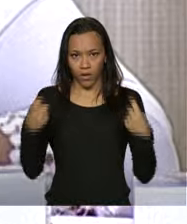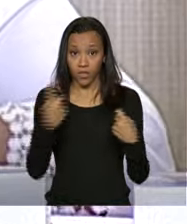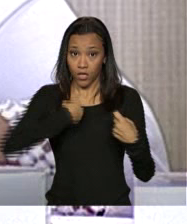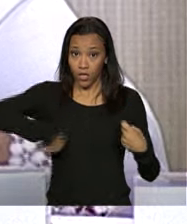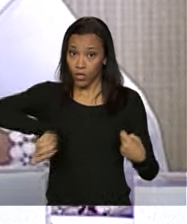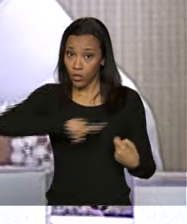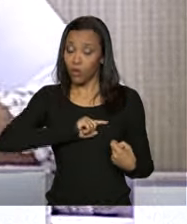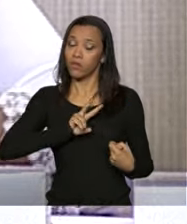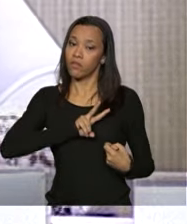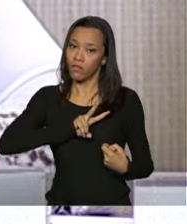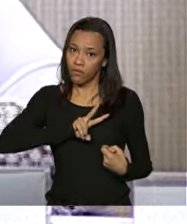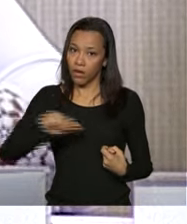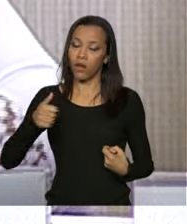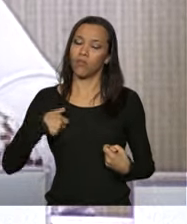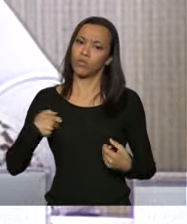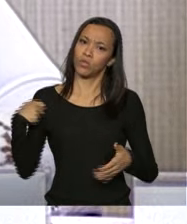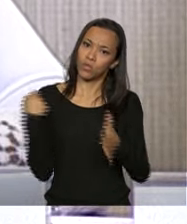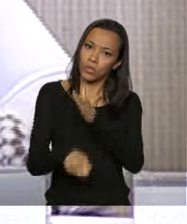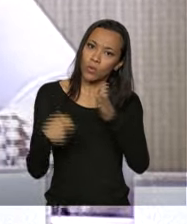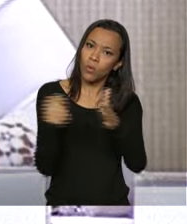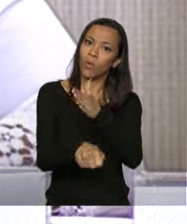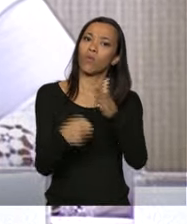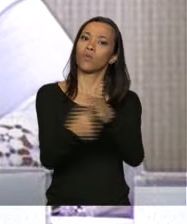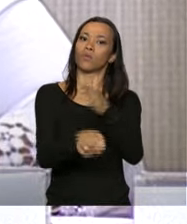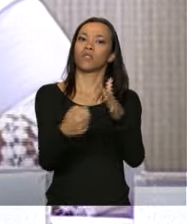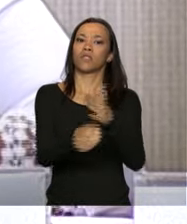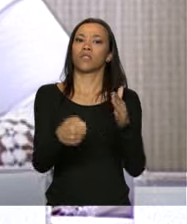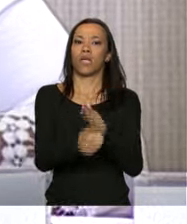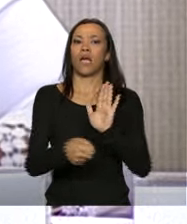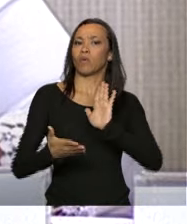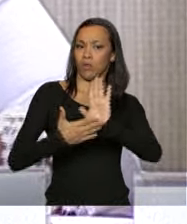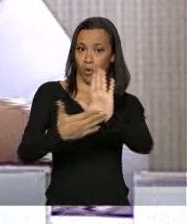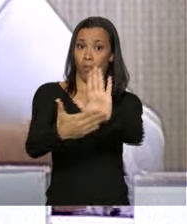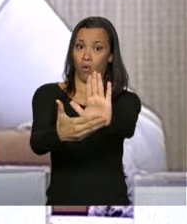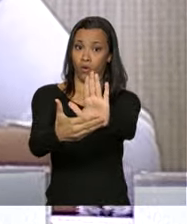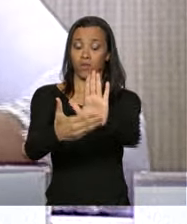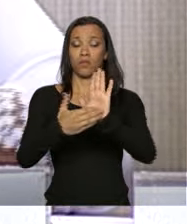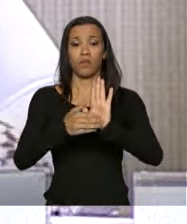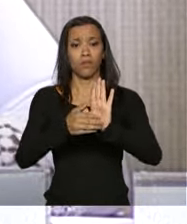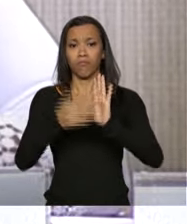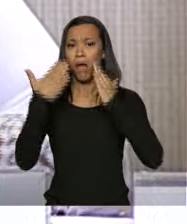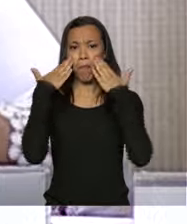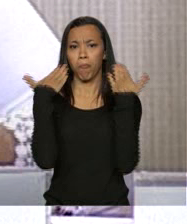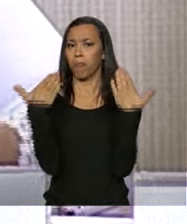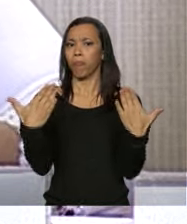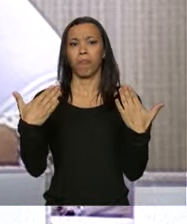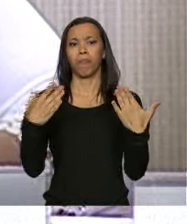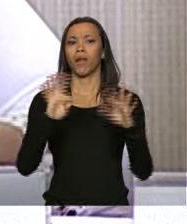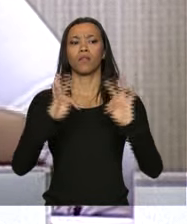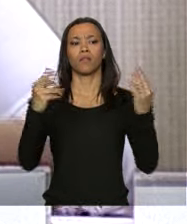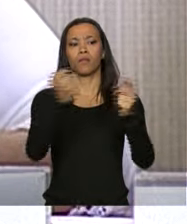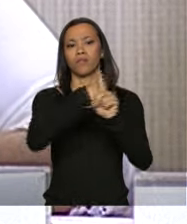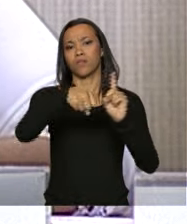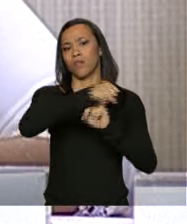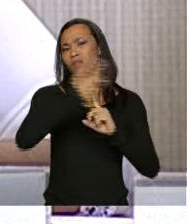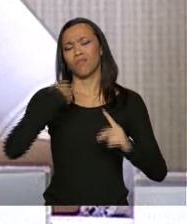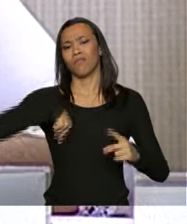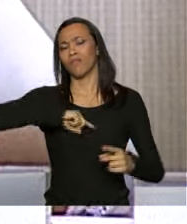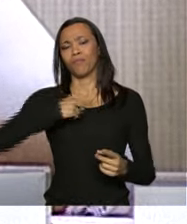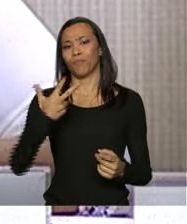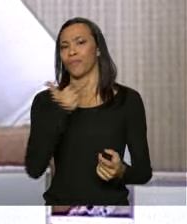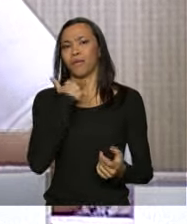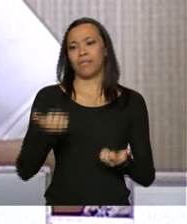vamos levar essa pauta e a discussão dessa pauta é a para toda a sociedade. Nós não podemos entregar